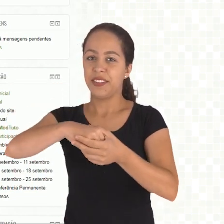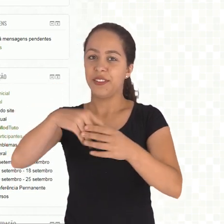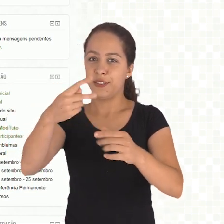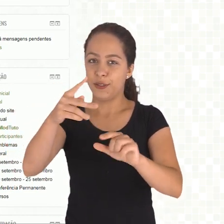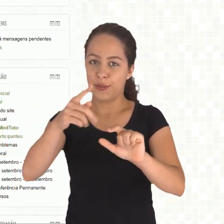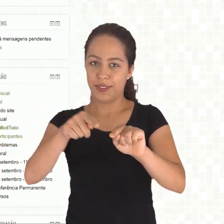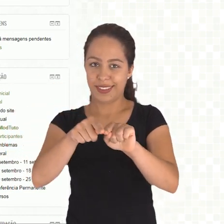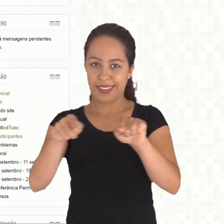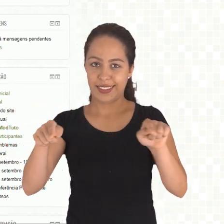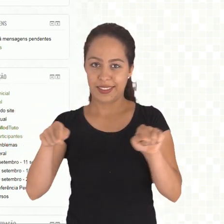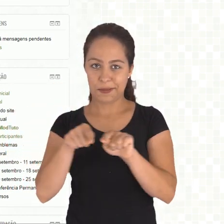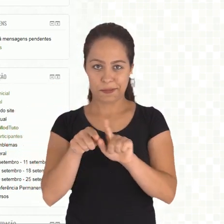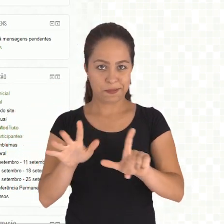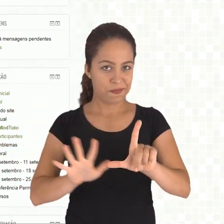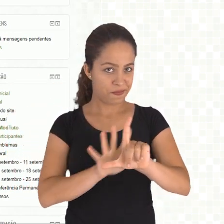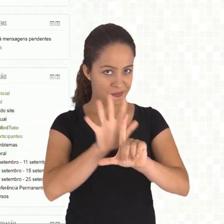virtual.